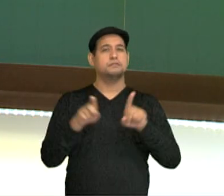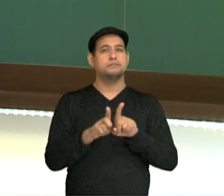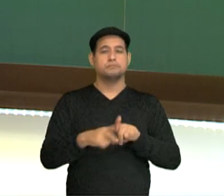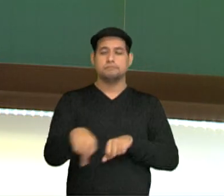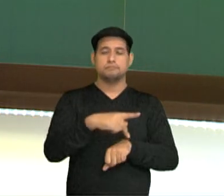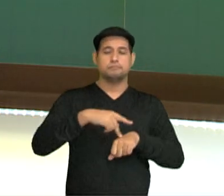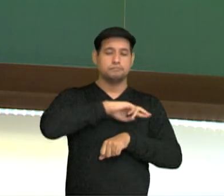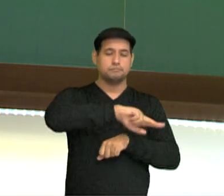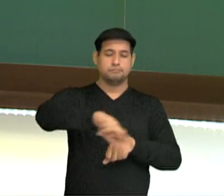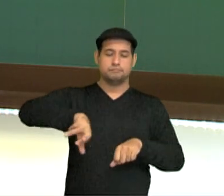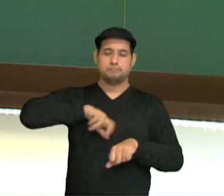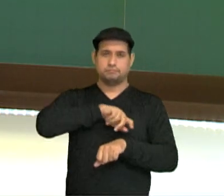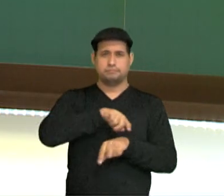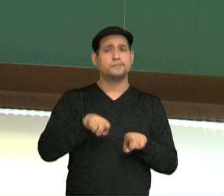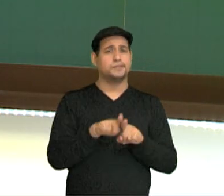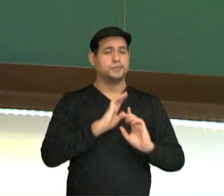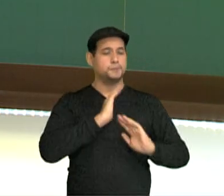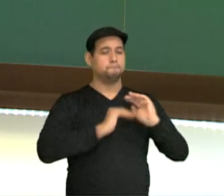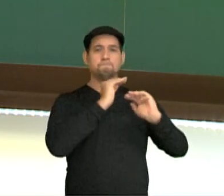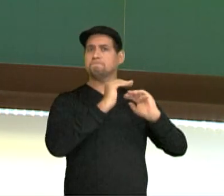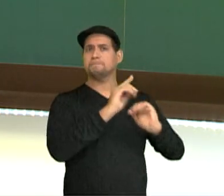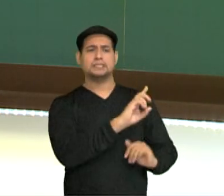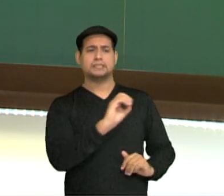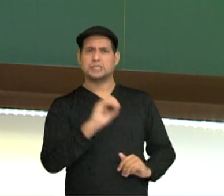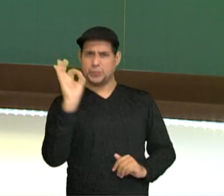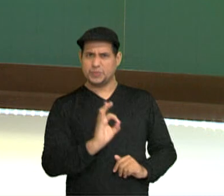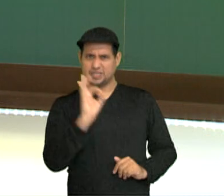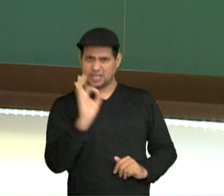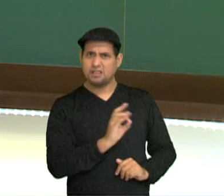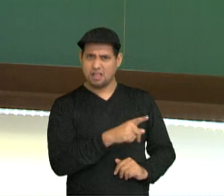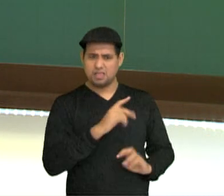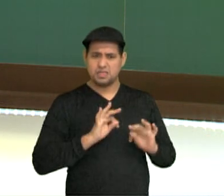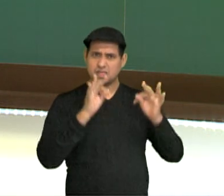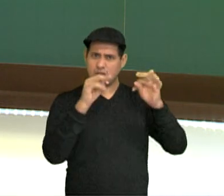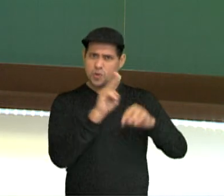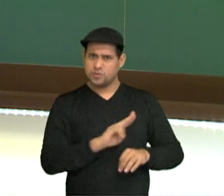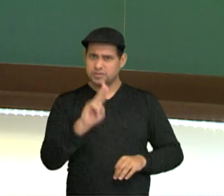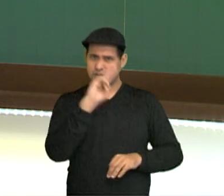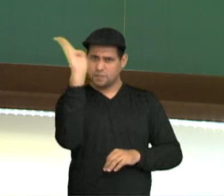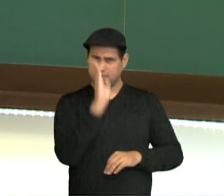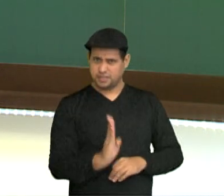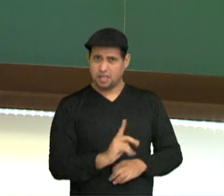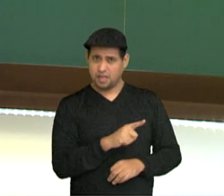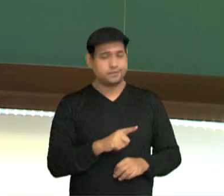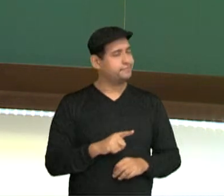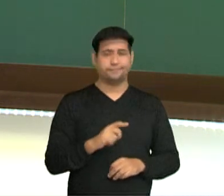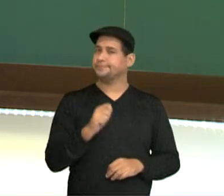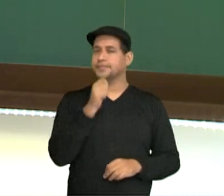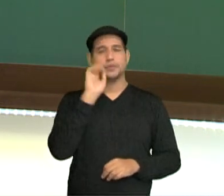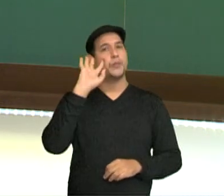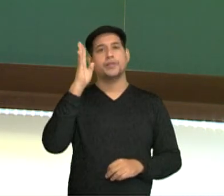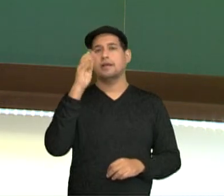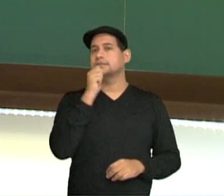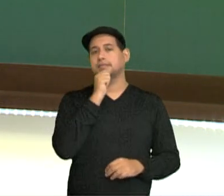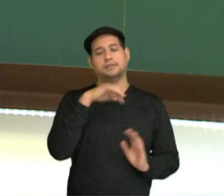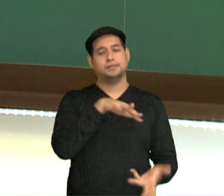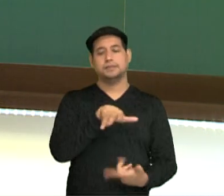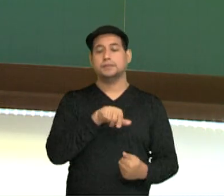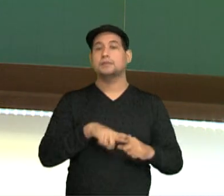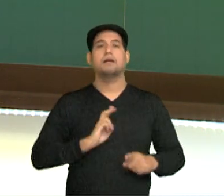outros países ainda, né? Não desenvolve 100% da tecnologia usada na indústria brasileira. Isso não acontece em nenhuma parte do